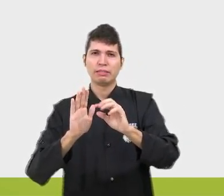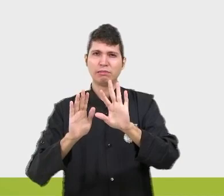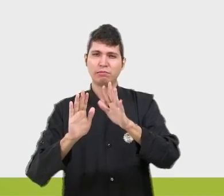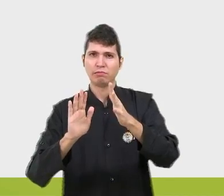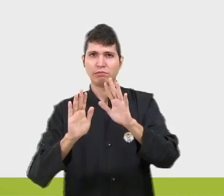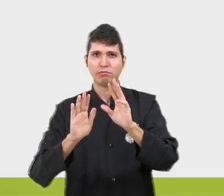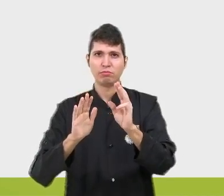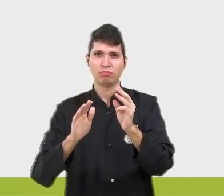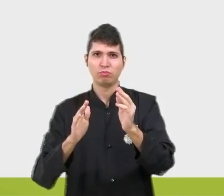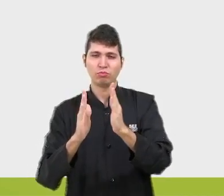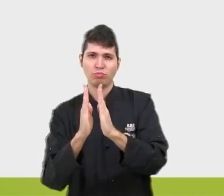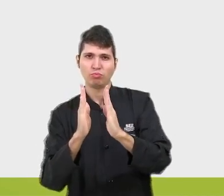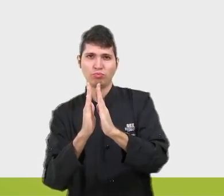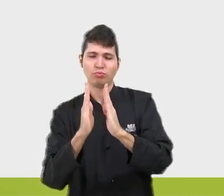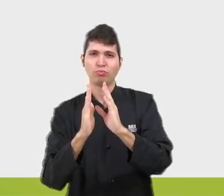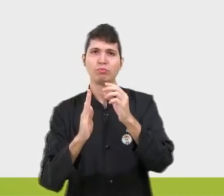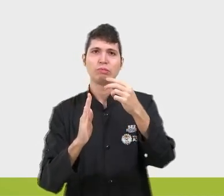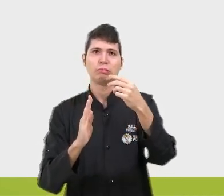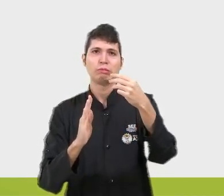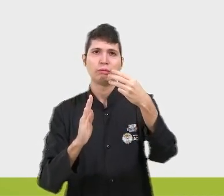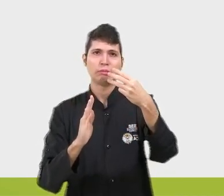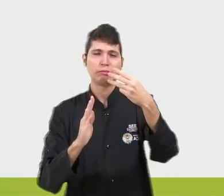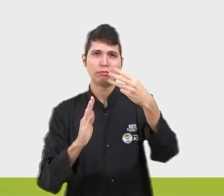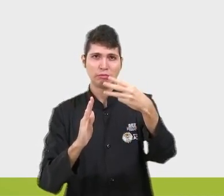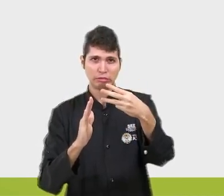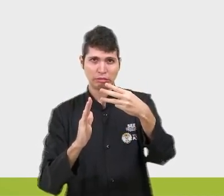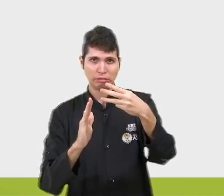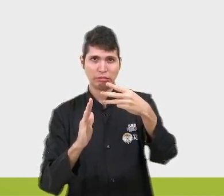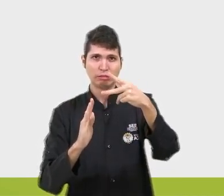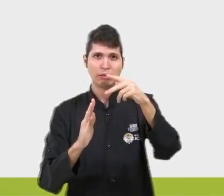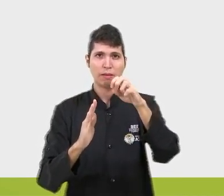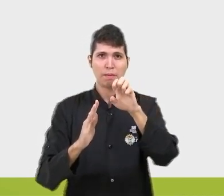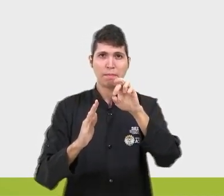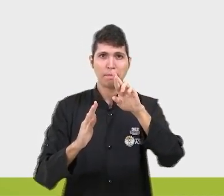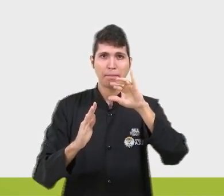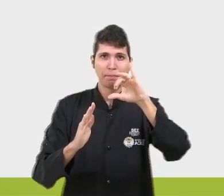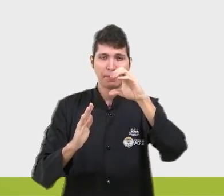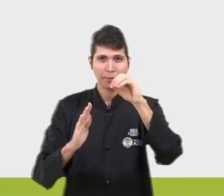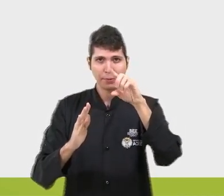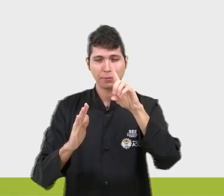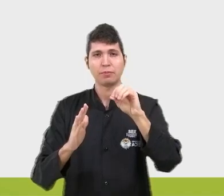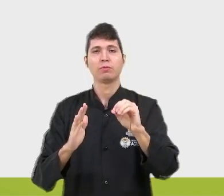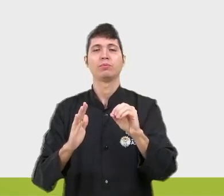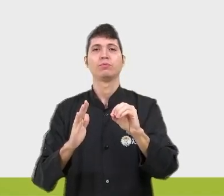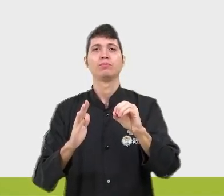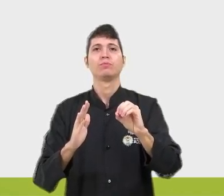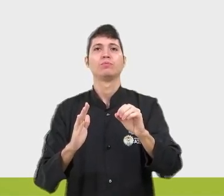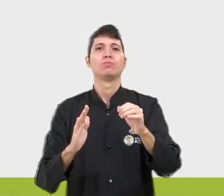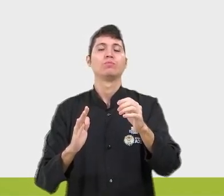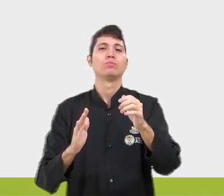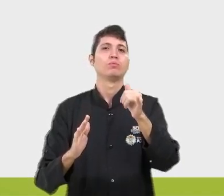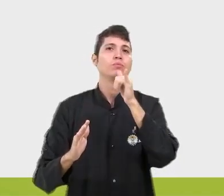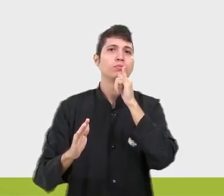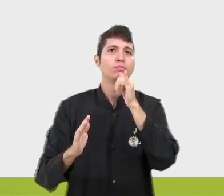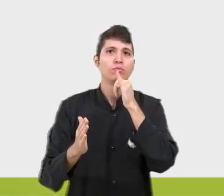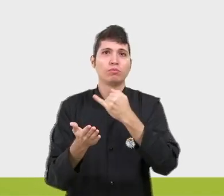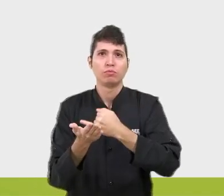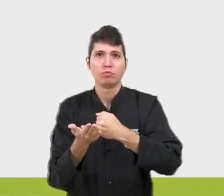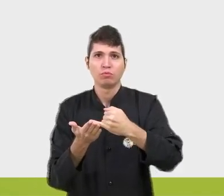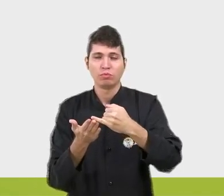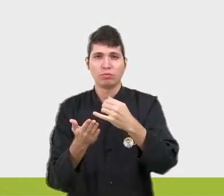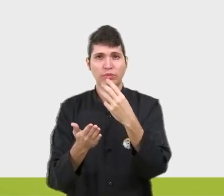e 4 períodos dentro de um parágrafo só. Por exemplo, lá na sua introdução, Vamos supor que você fez lá